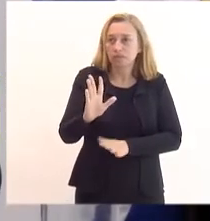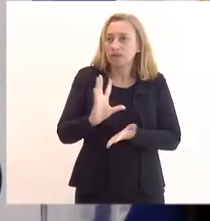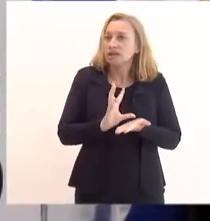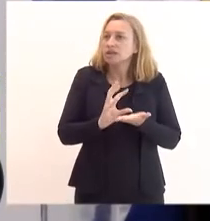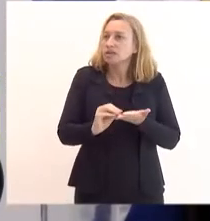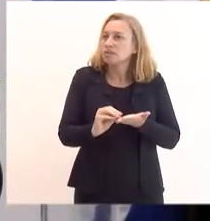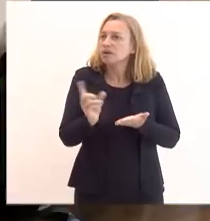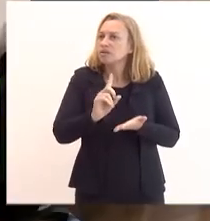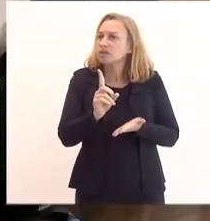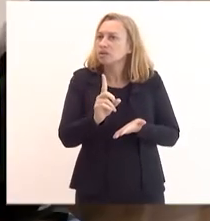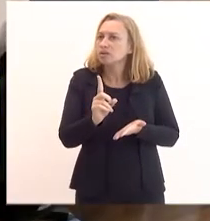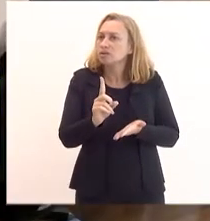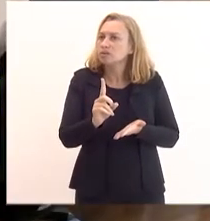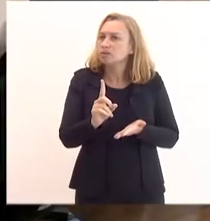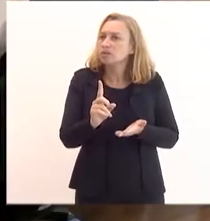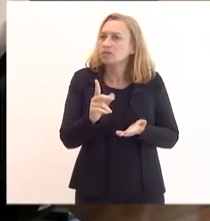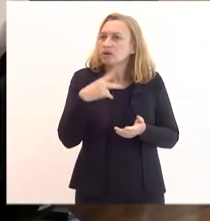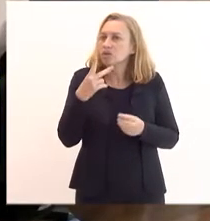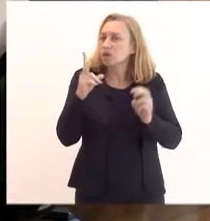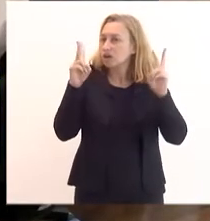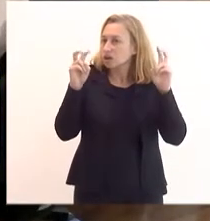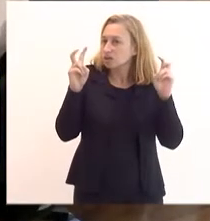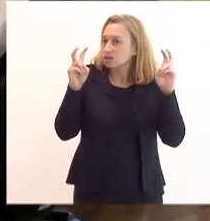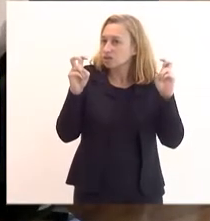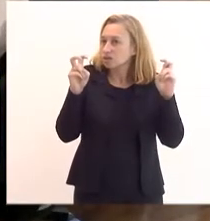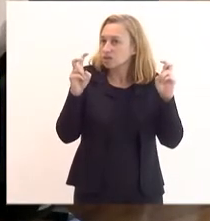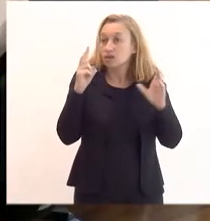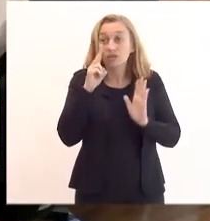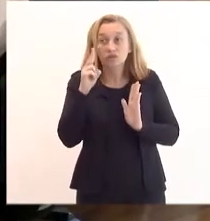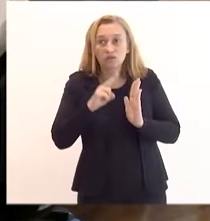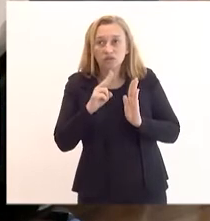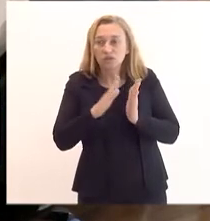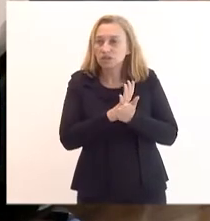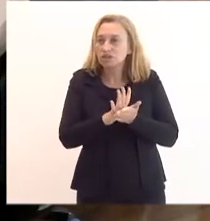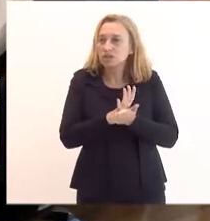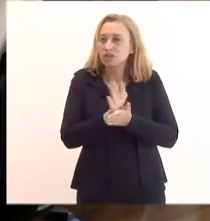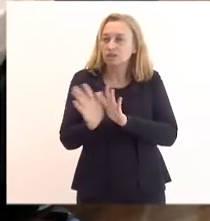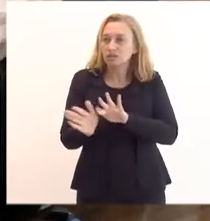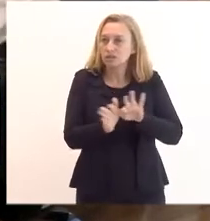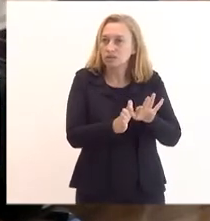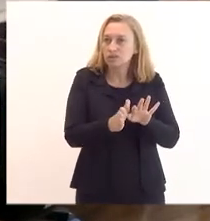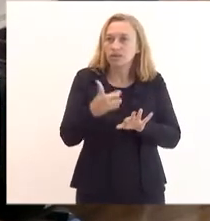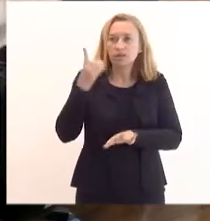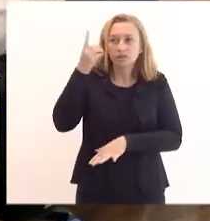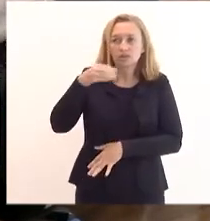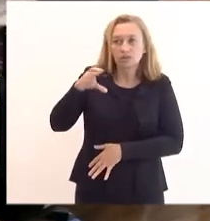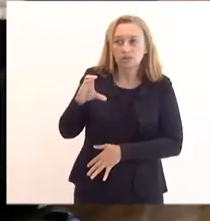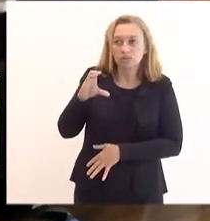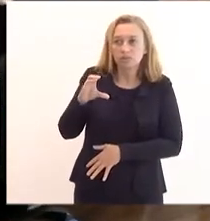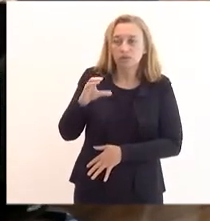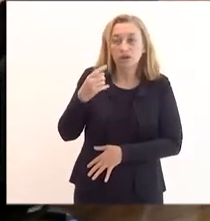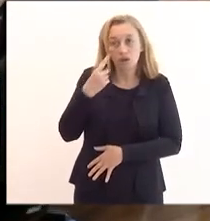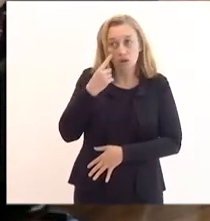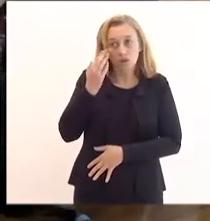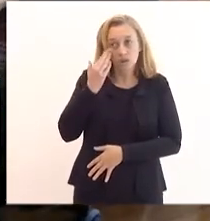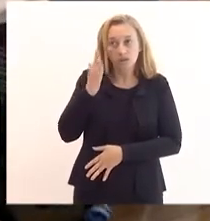foi dito que em nenhum caso não haveria a vista. Olha só, Mink. Eu entendi essa. Olha